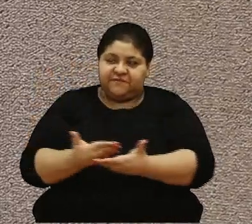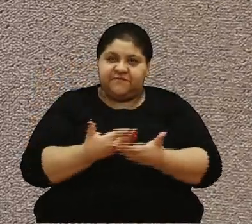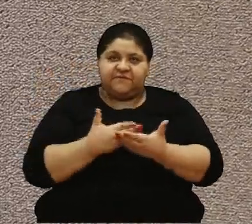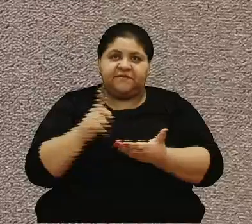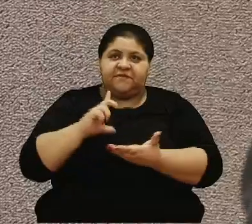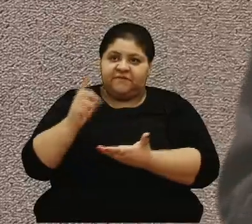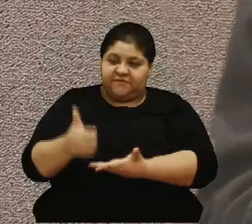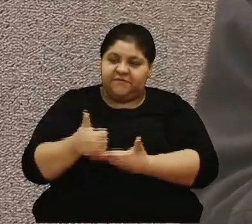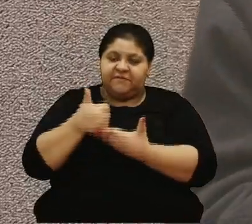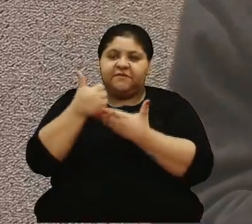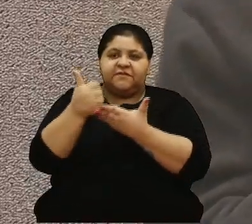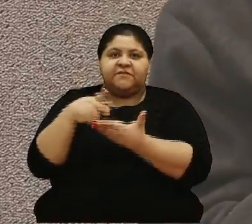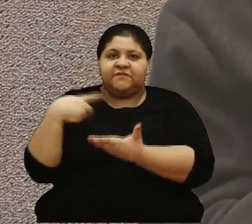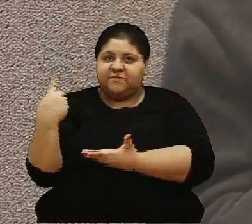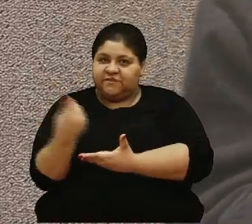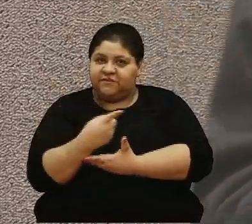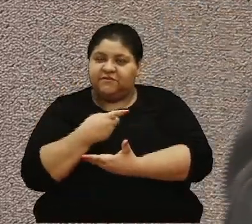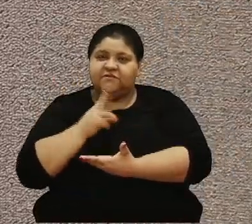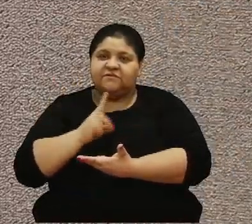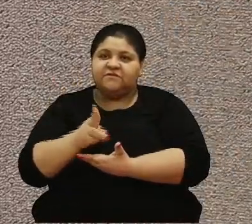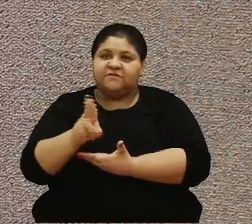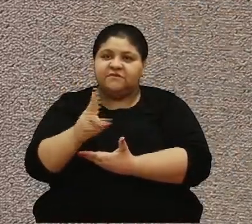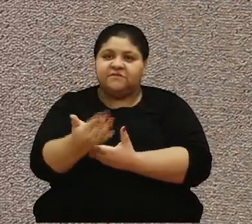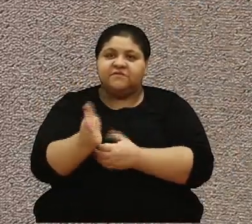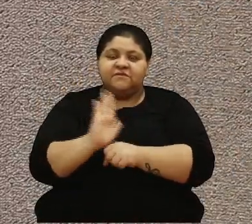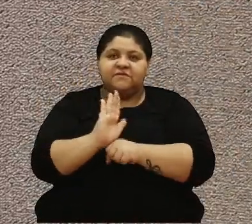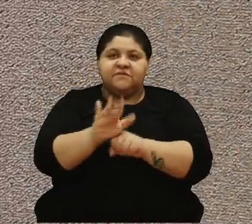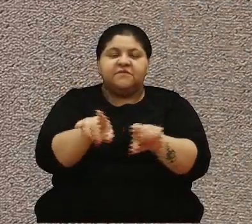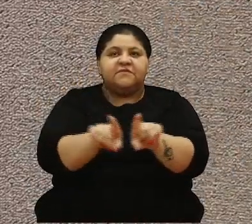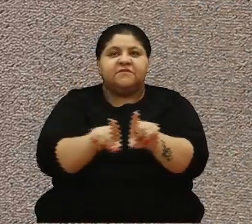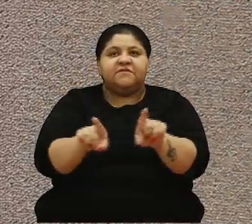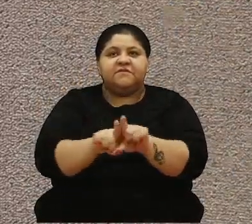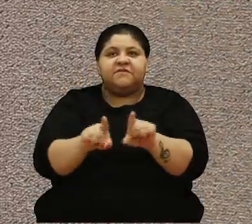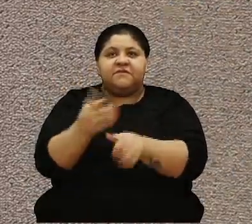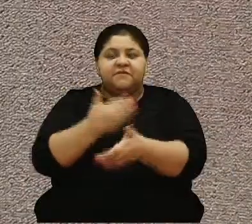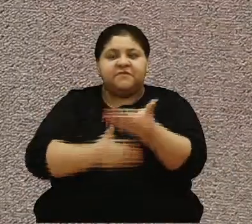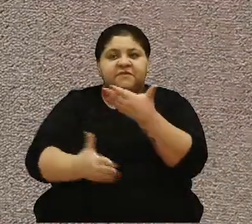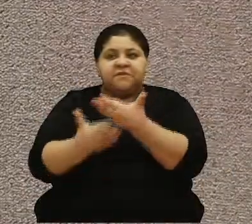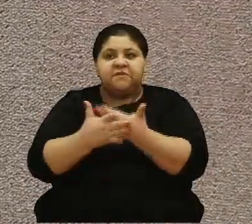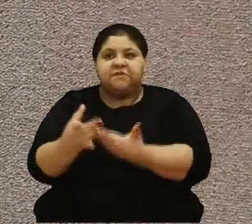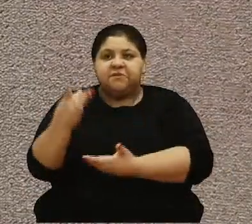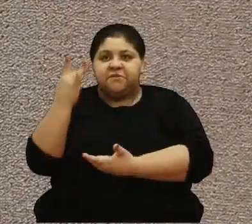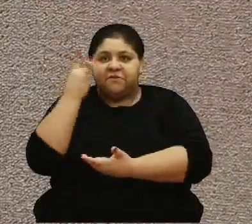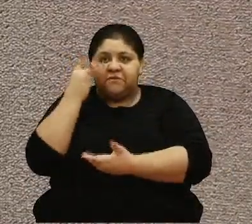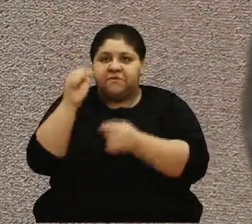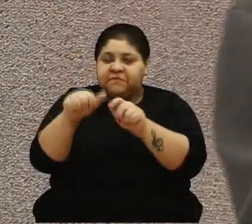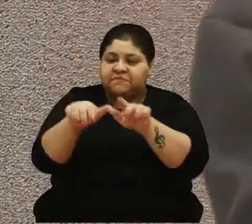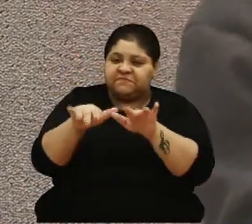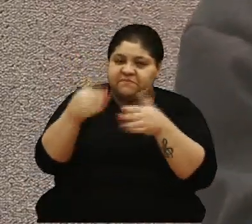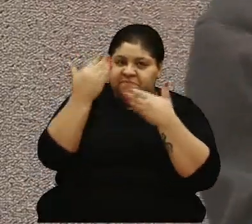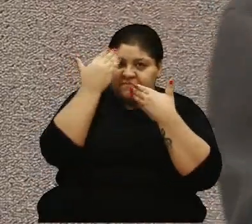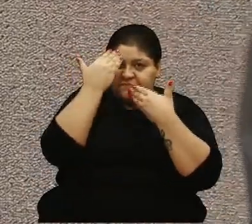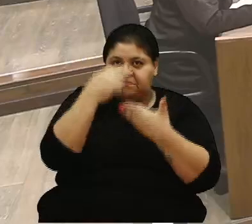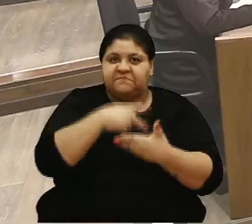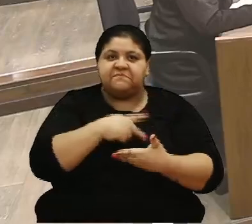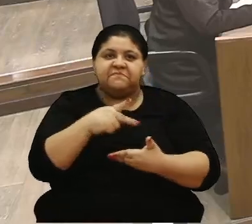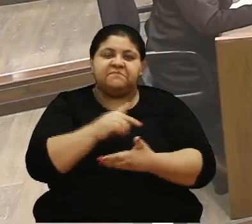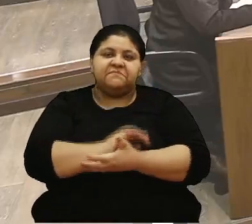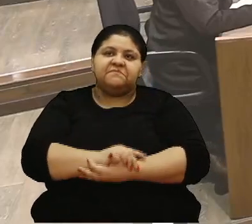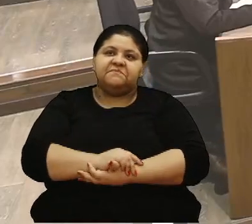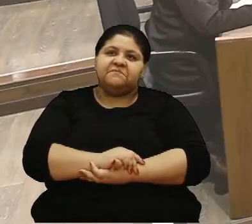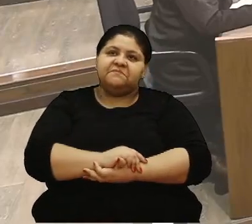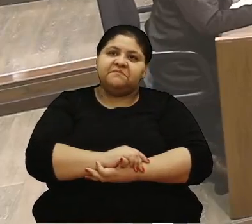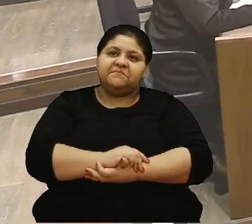conte com a gente aí, que nós estamos aí sempre para lhe ajudar. E também saúdo a todos os presentes aqui no plenário. Obrigado, senhor presidente.